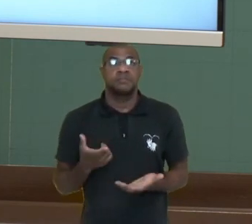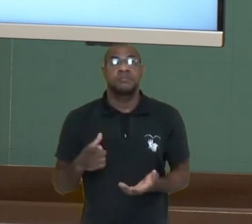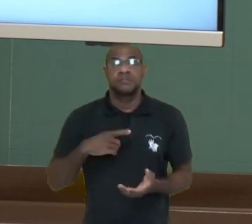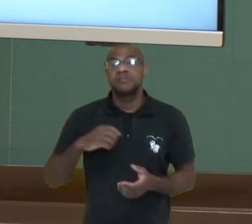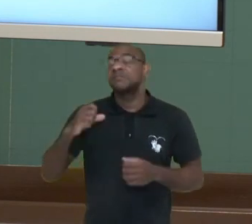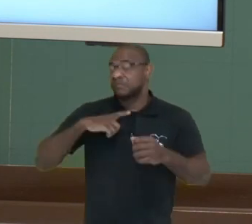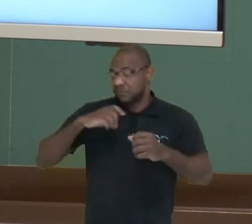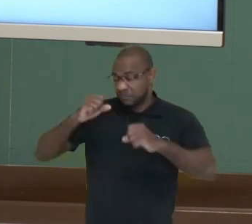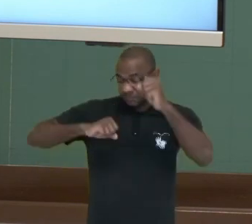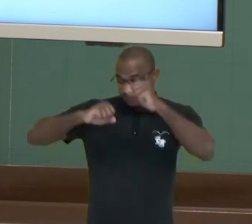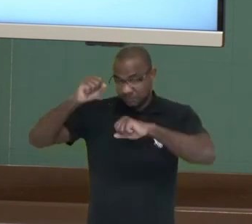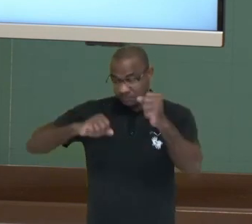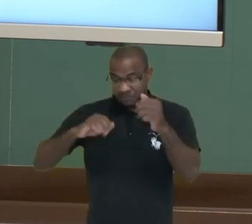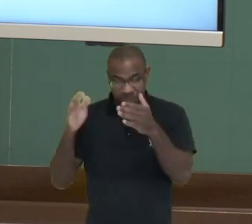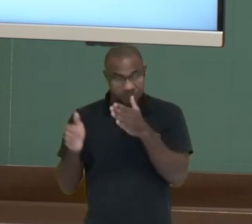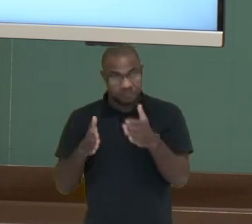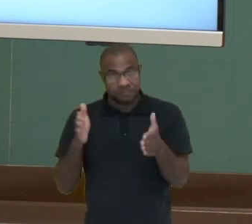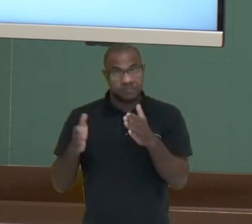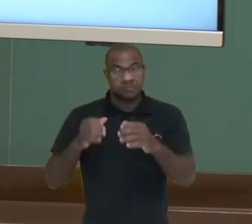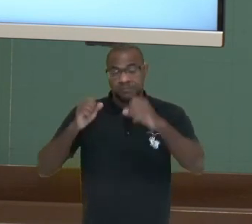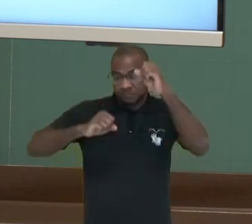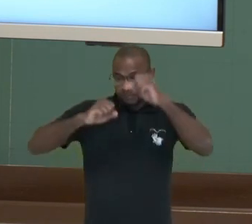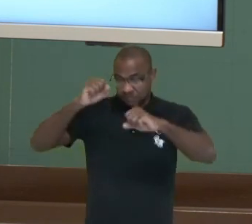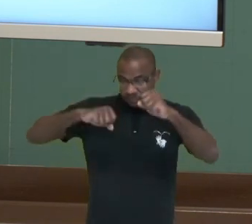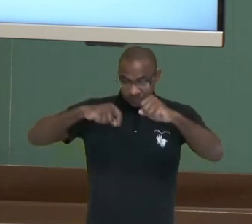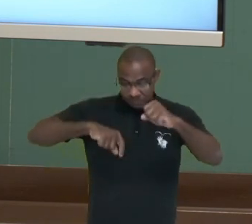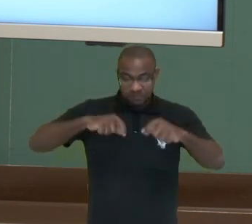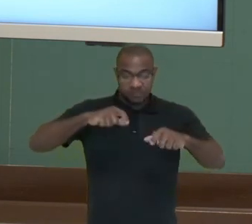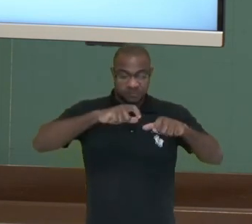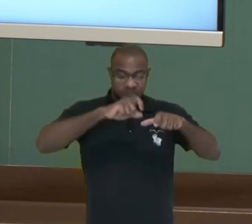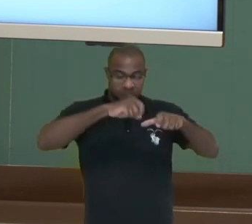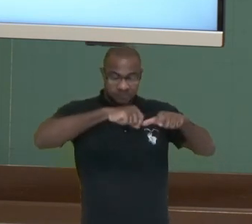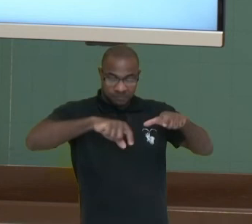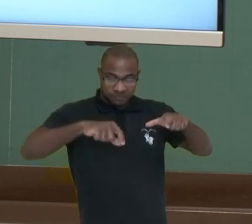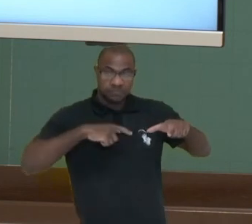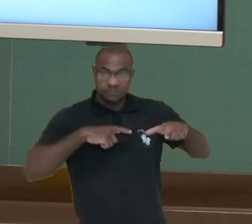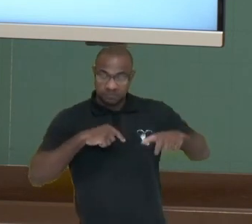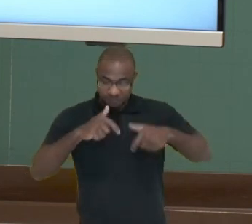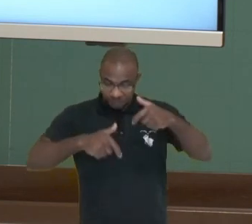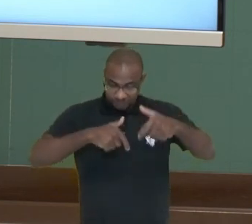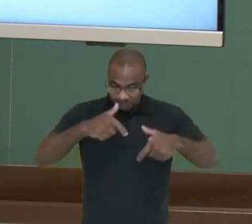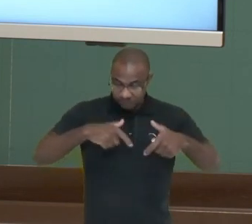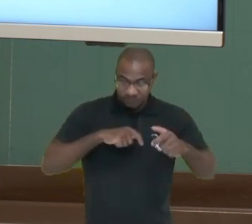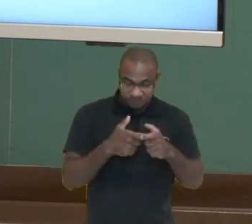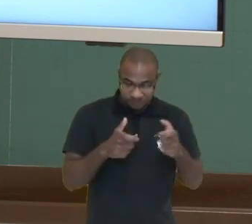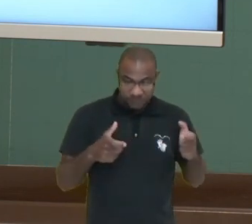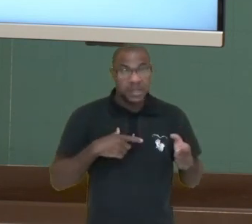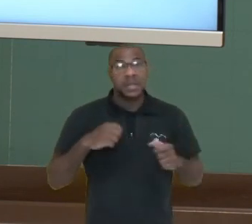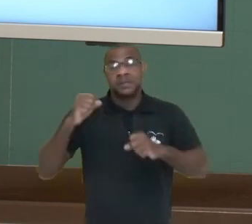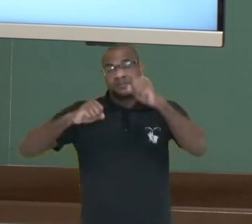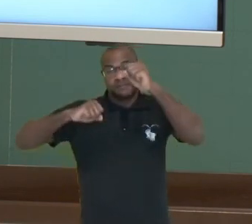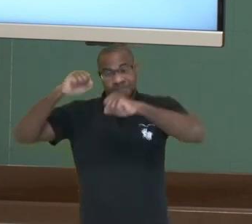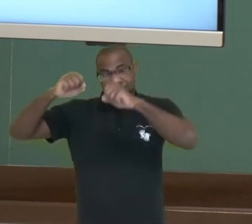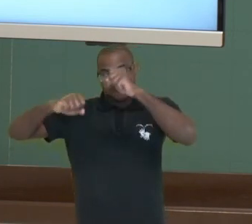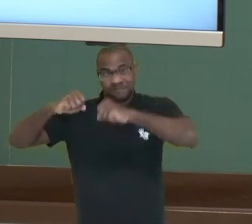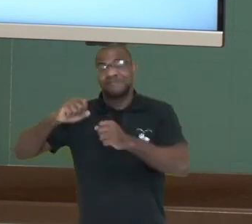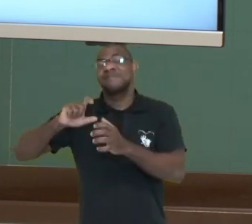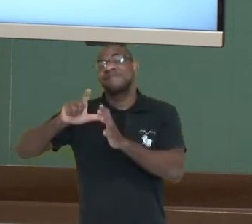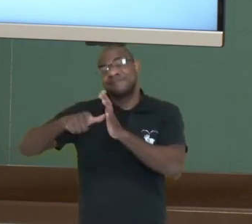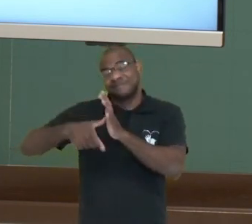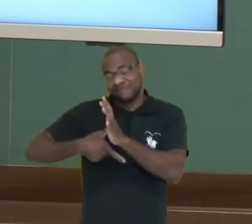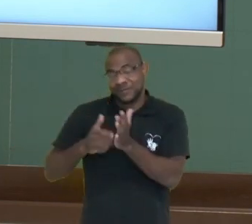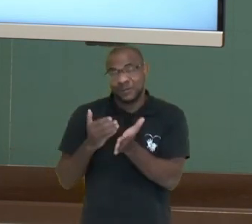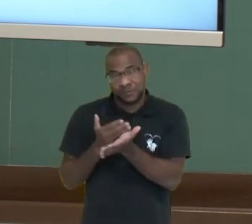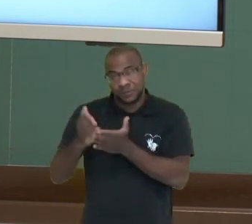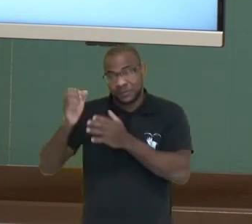grande produção de atividade agrícola e nós nos industrializamos mais tardio. O Brasil teve uma